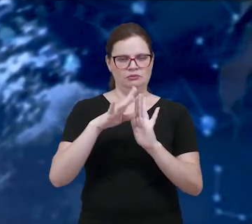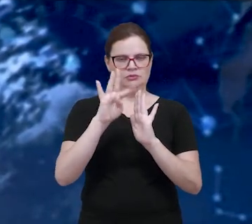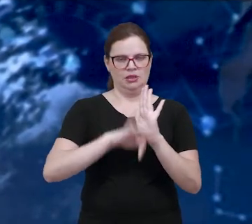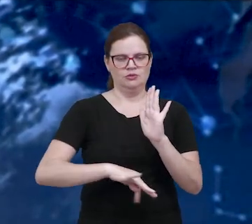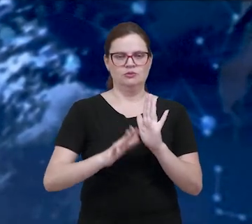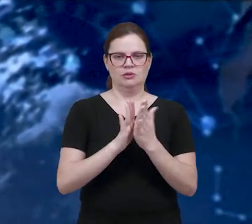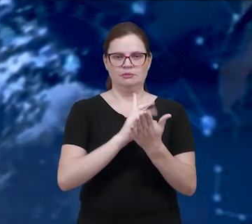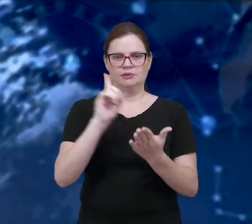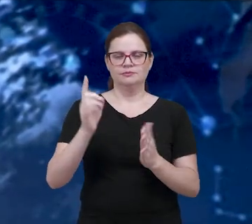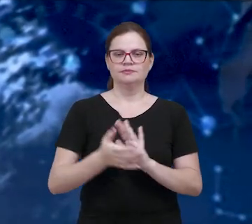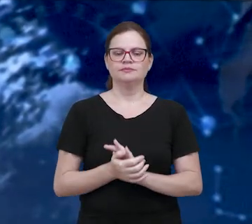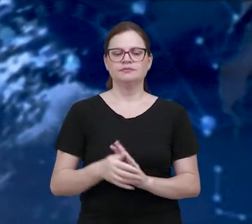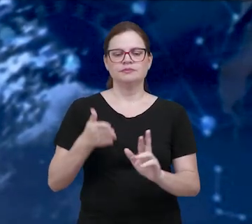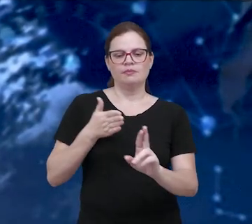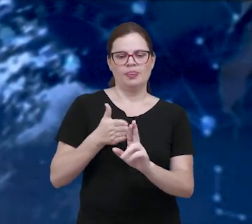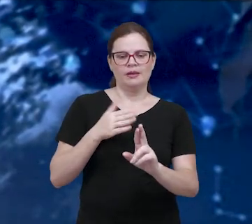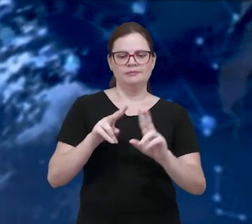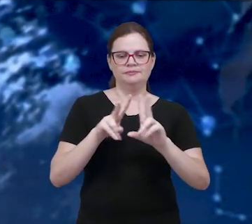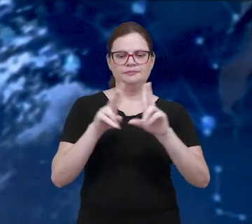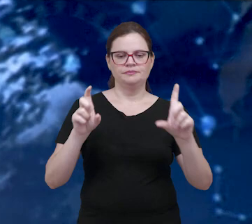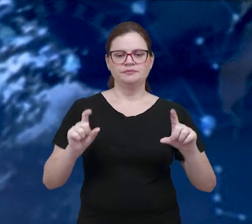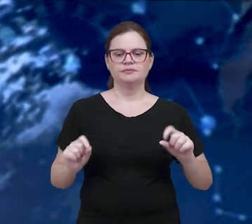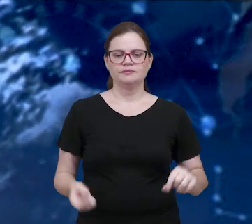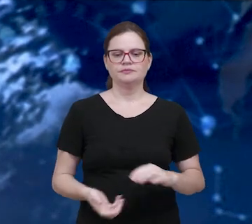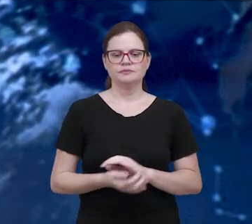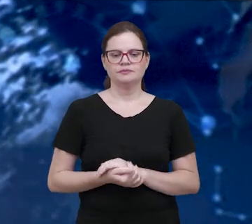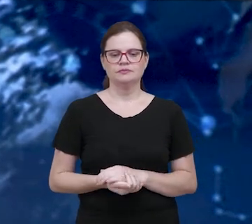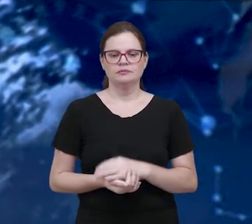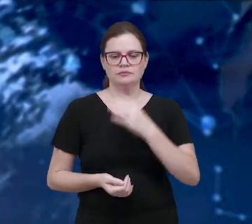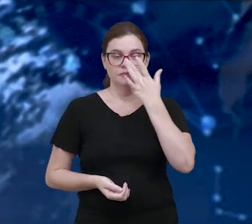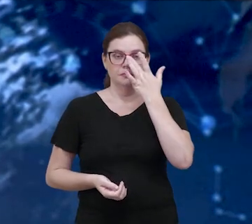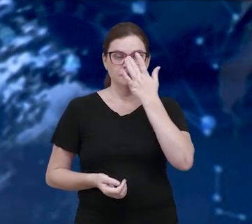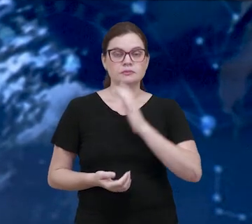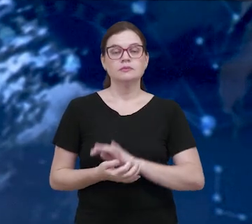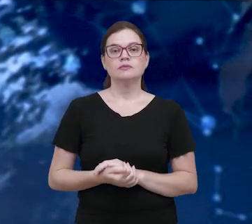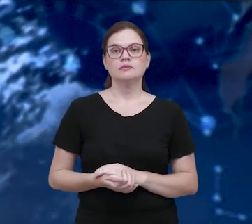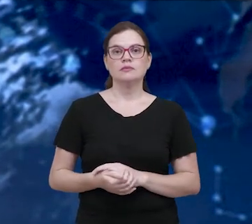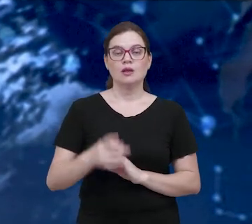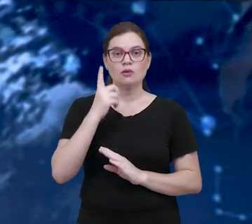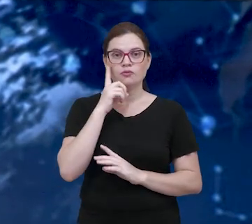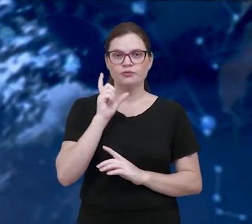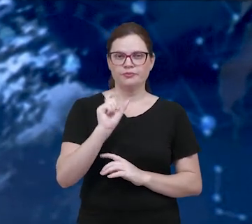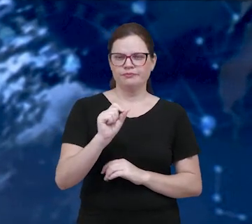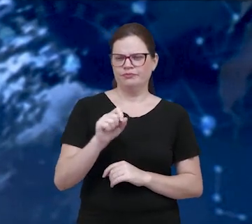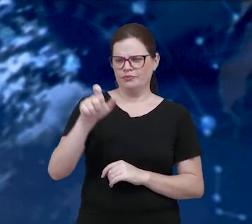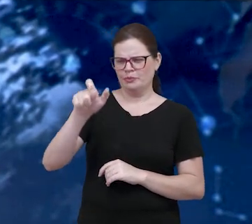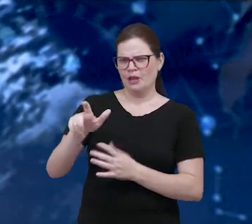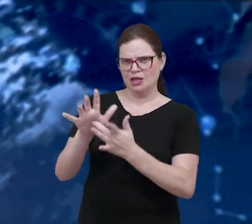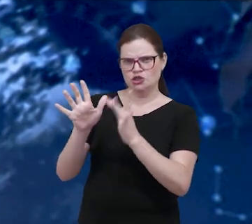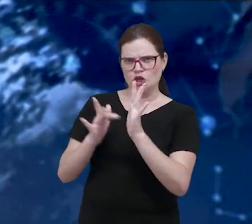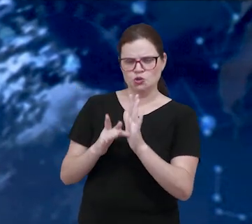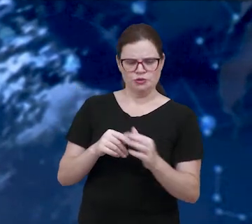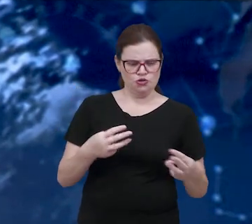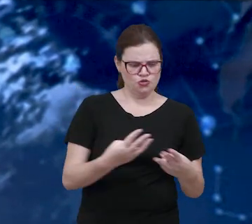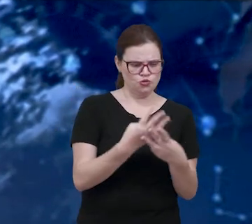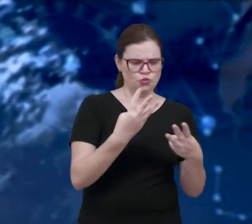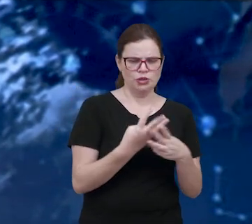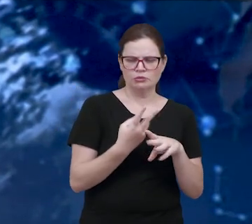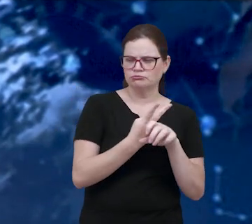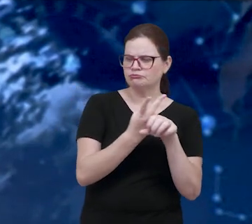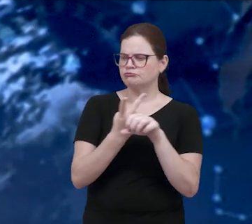texto que faz grande referência a isso, que fala que os judeus procuravam matar Jesus